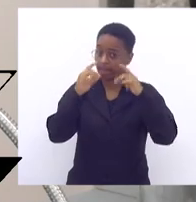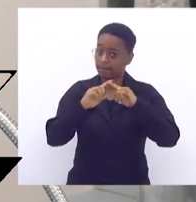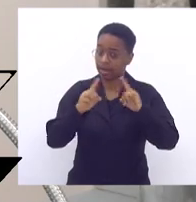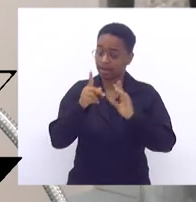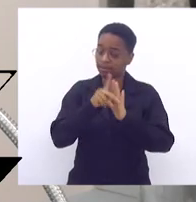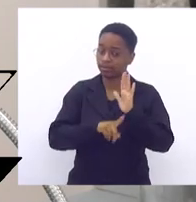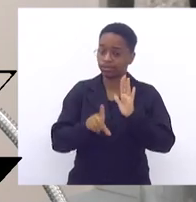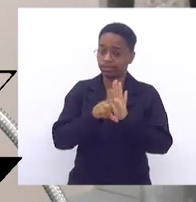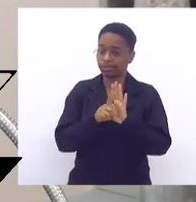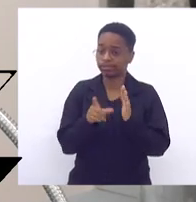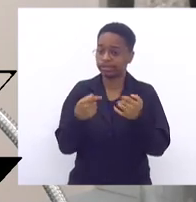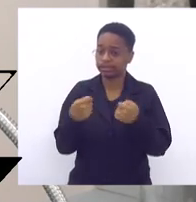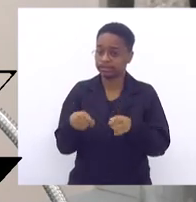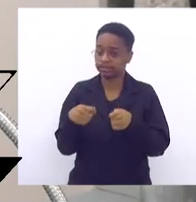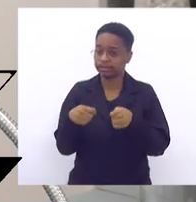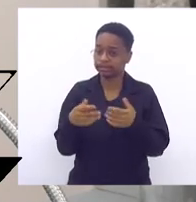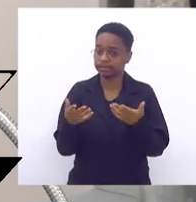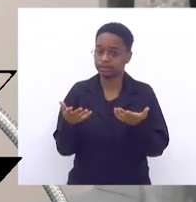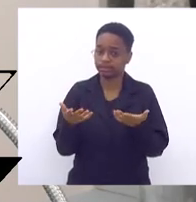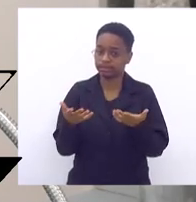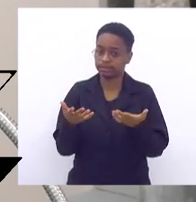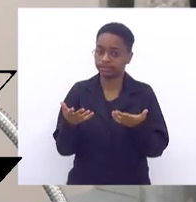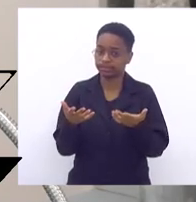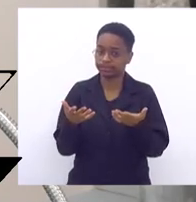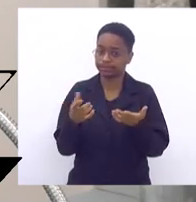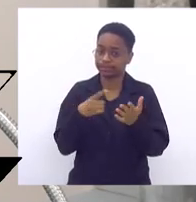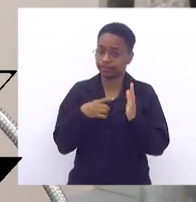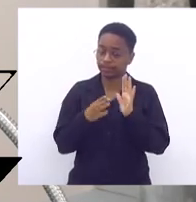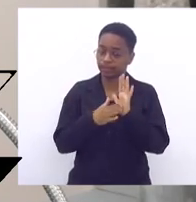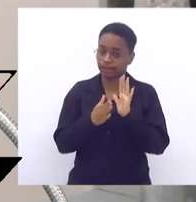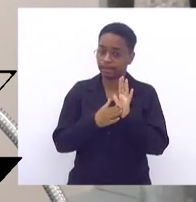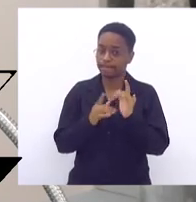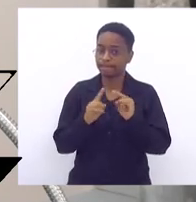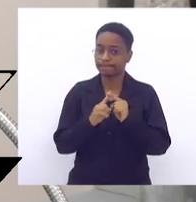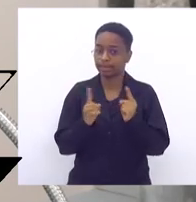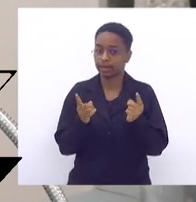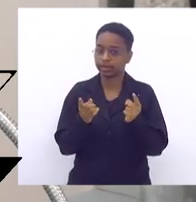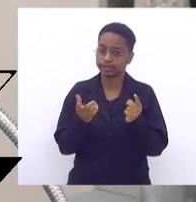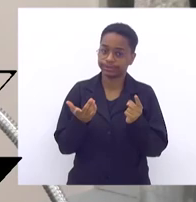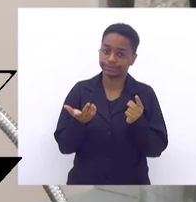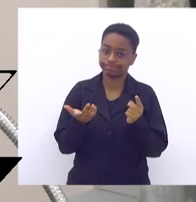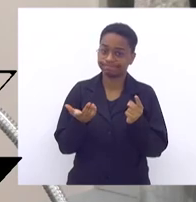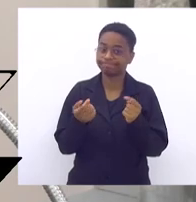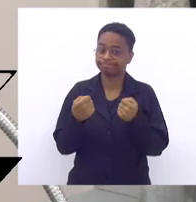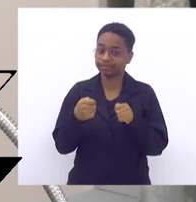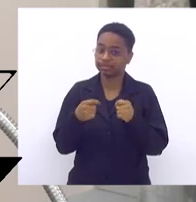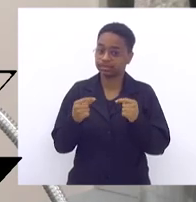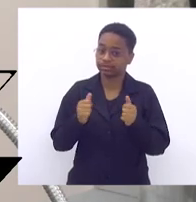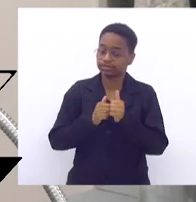têm que serem propostos com o mínimo de